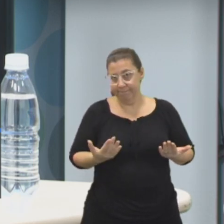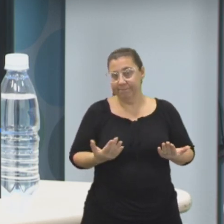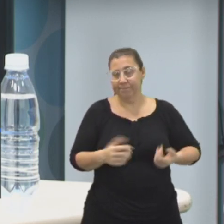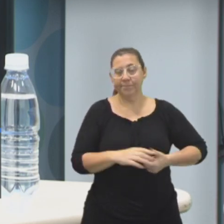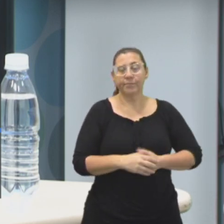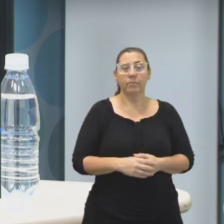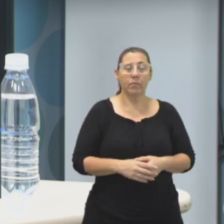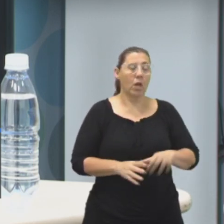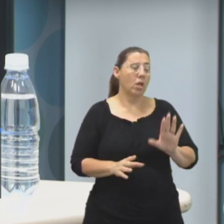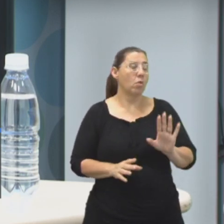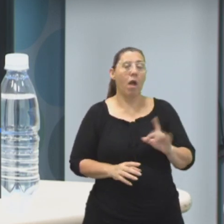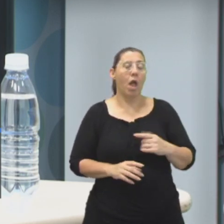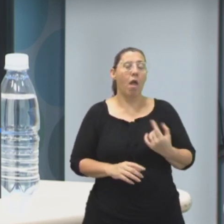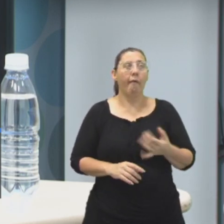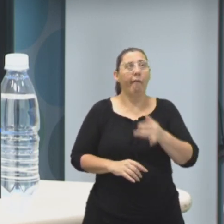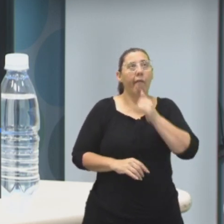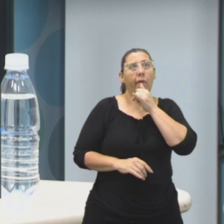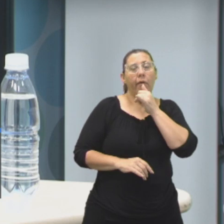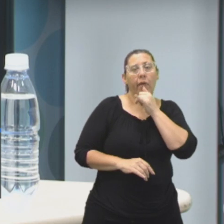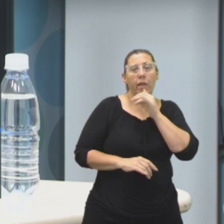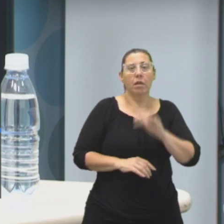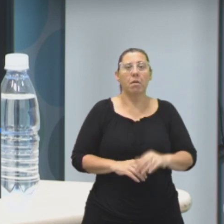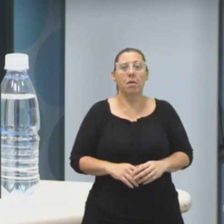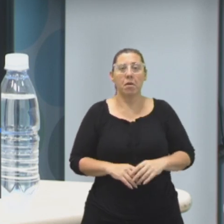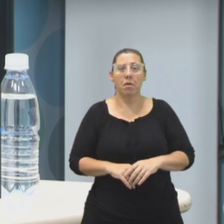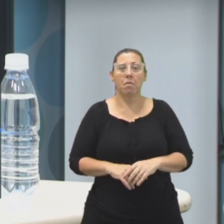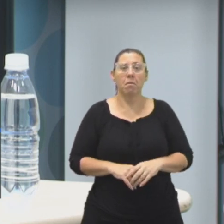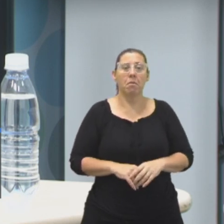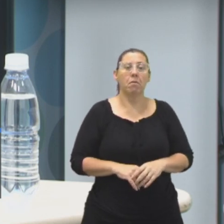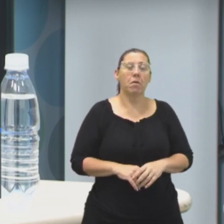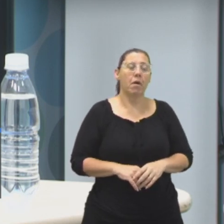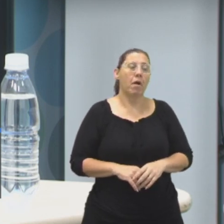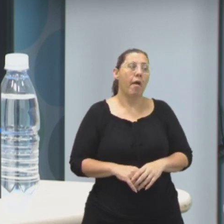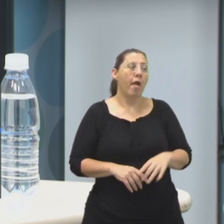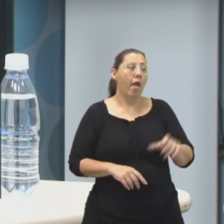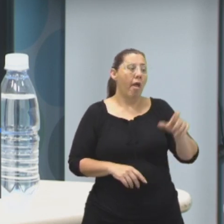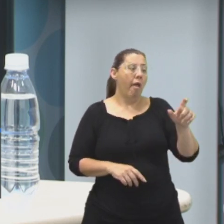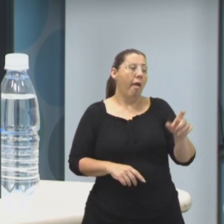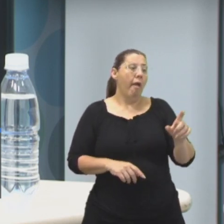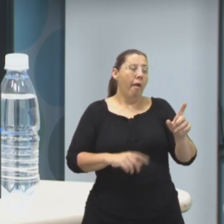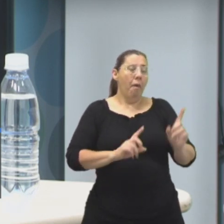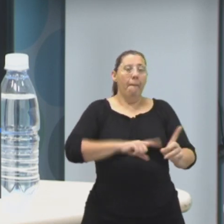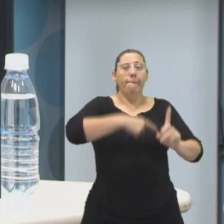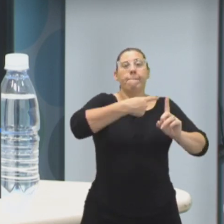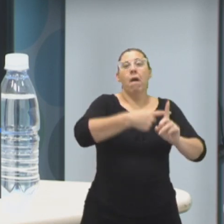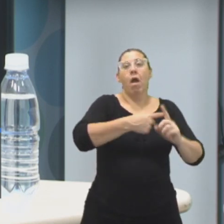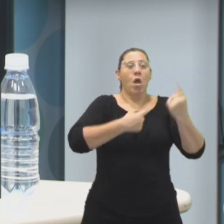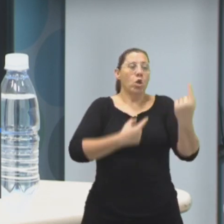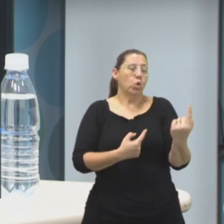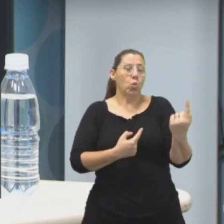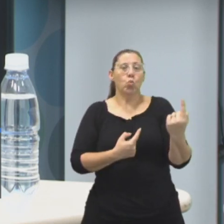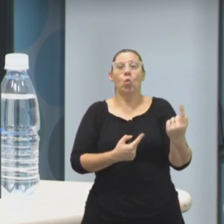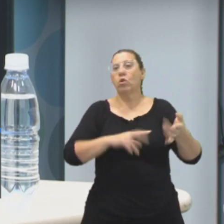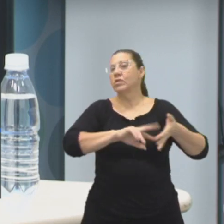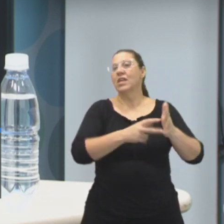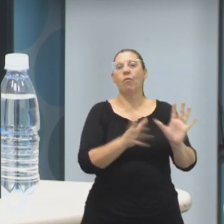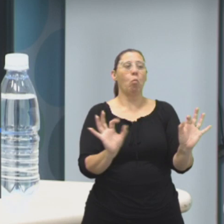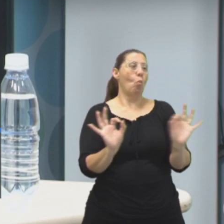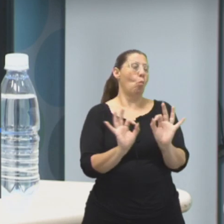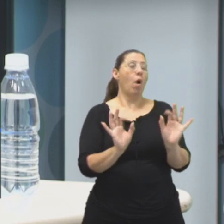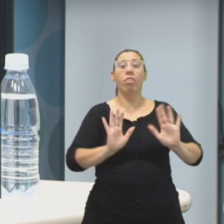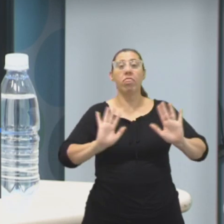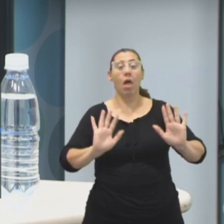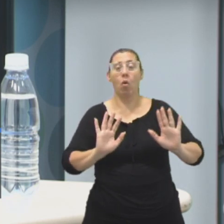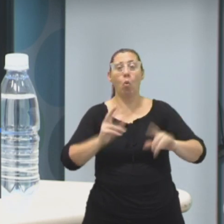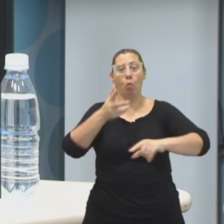se torna, por exemplo, mais um recurso sem nenhum tipo de significado. O que eu quero dizer